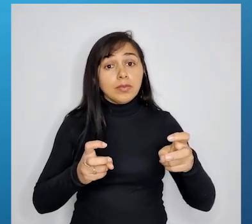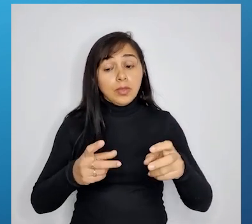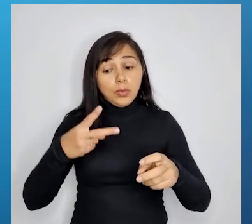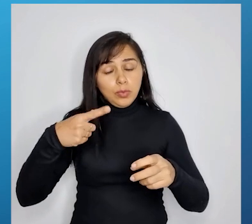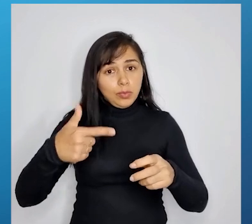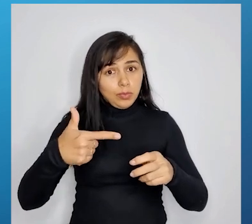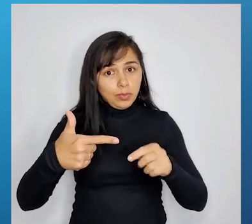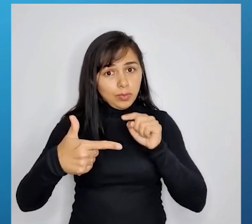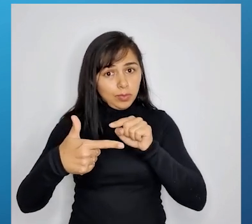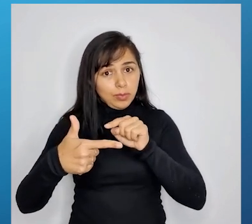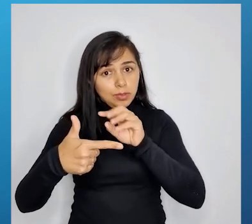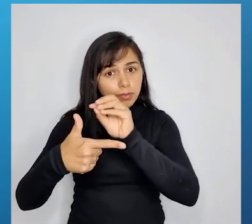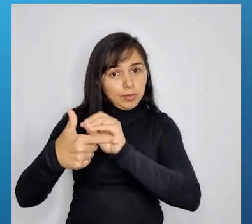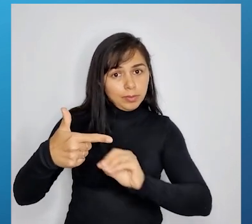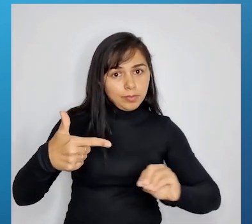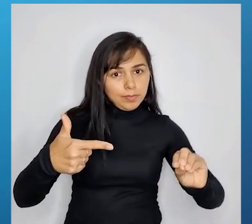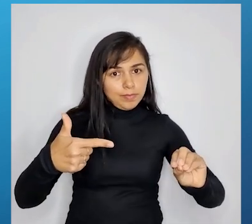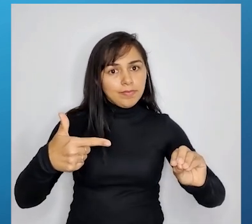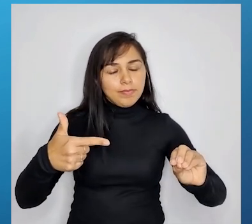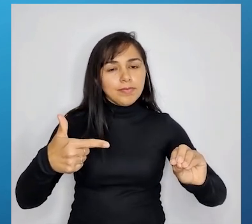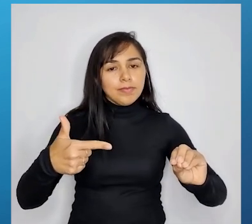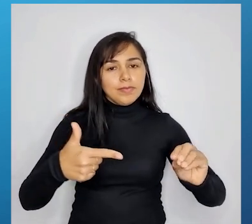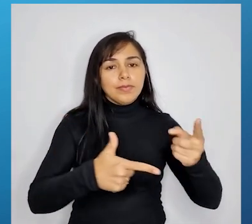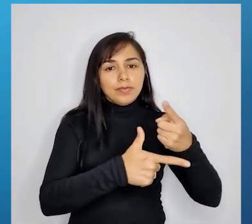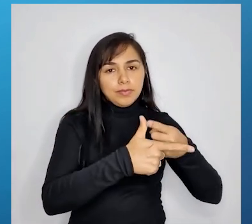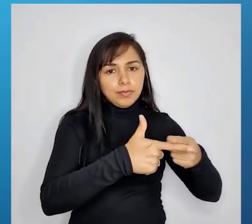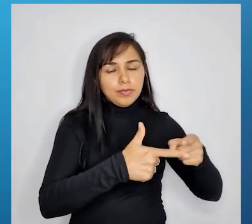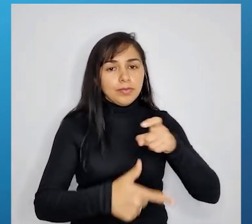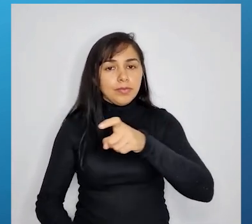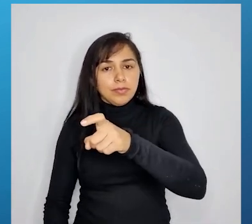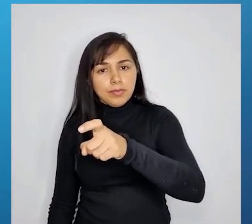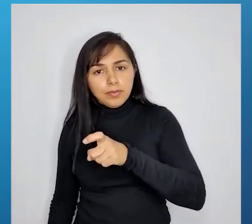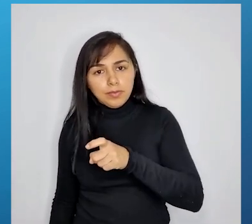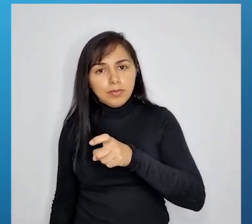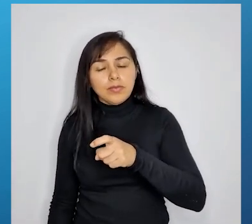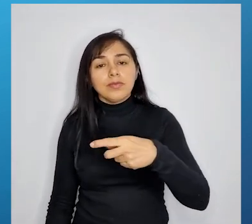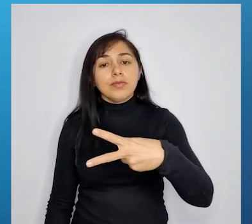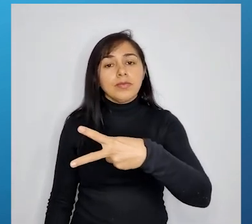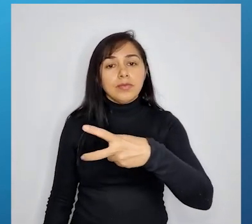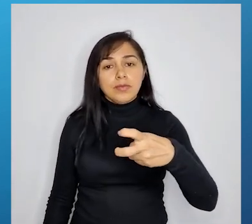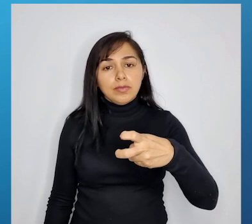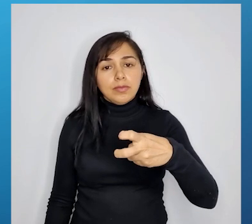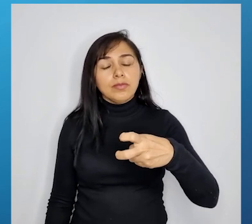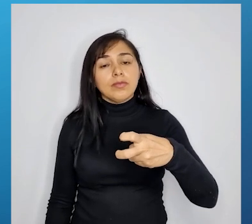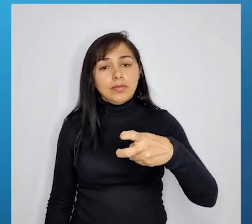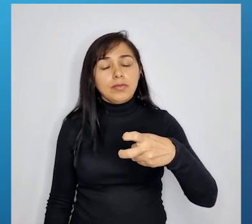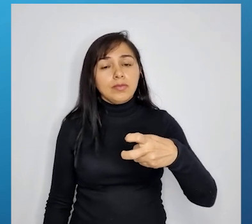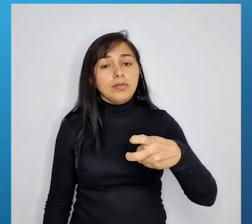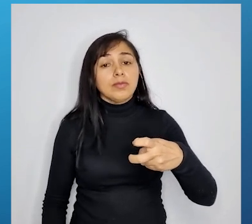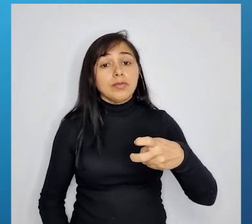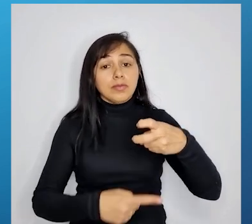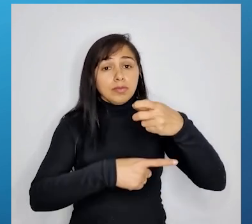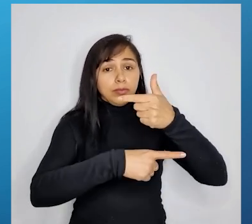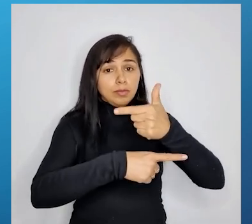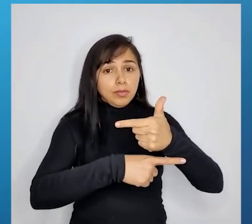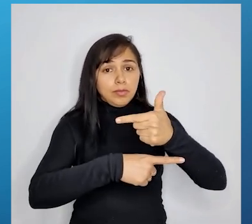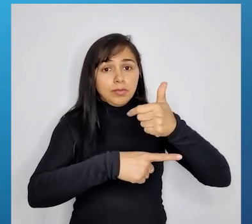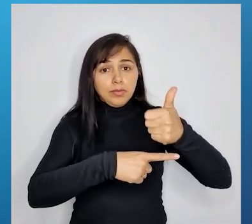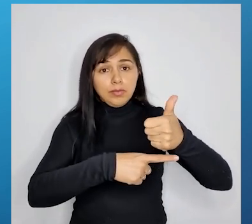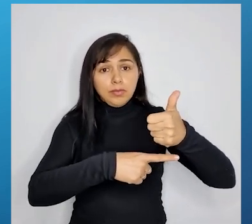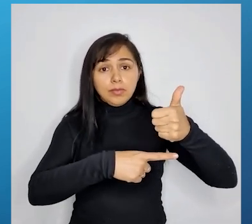multiplicando, ele vai passar dividindo. Então, vamos fazer a divisão de 212